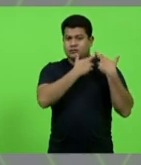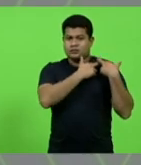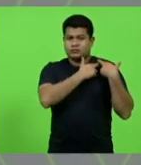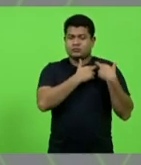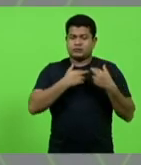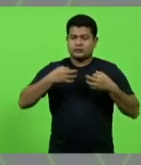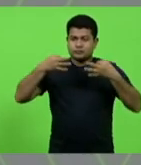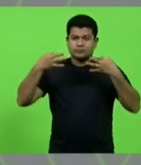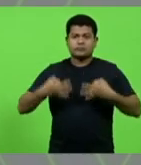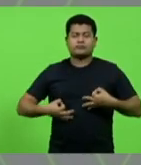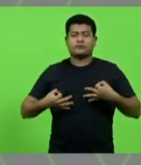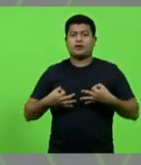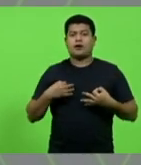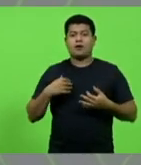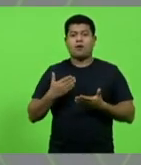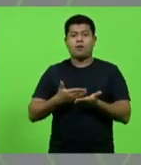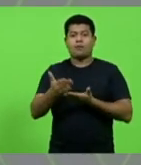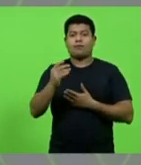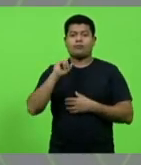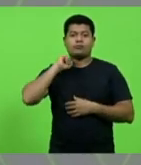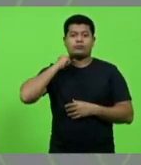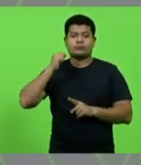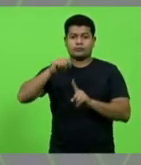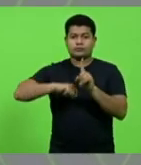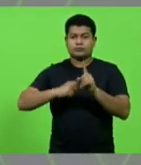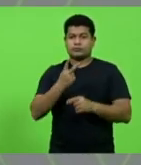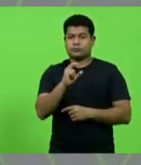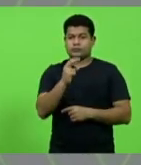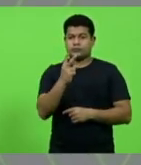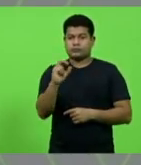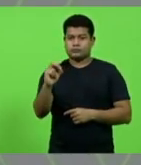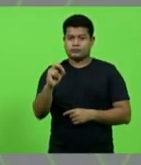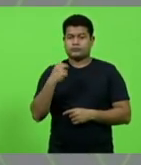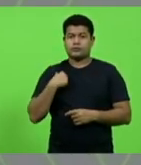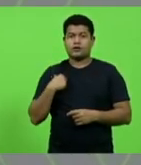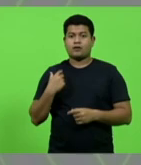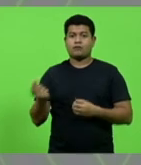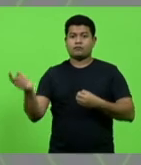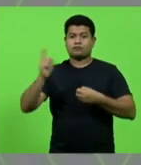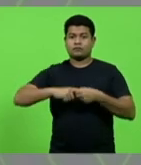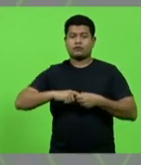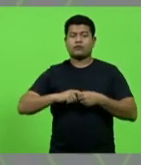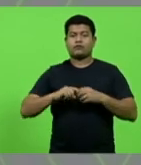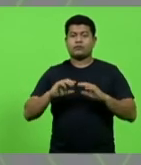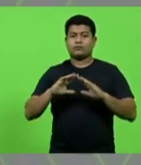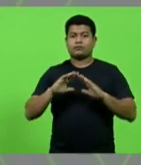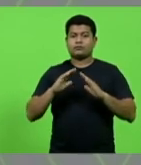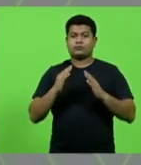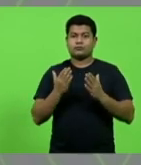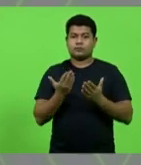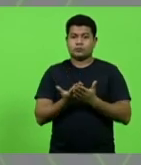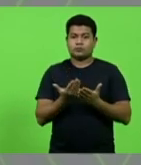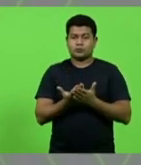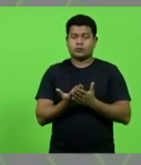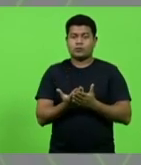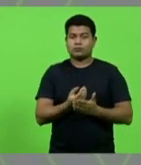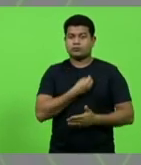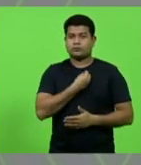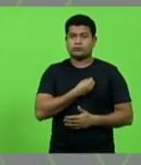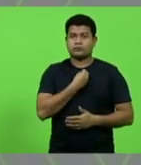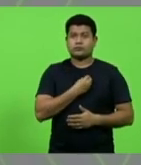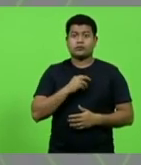2020 para garantir o retorno seguro das aulas presenciais em Santa Catarina. Fazer um reconhecimento público, né, da importância